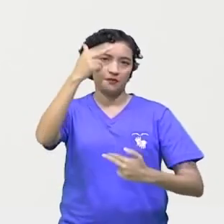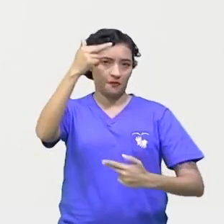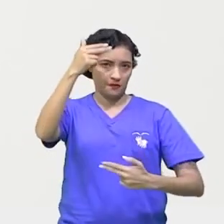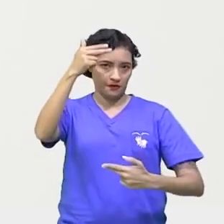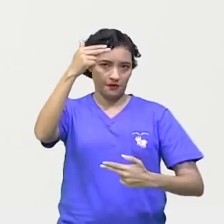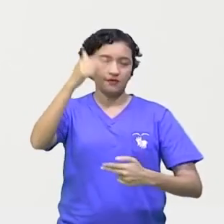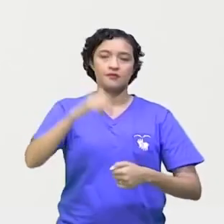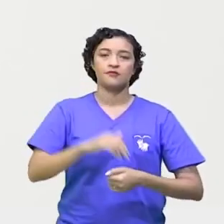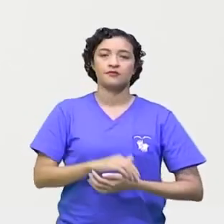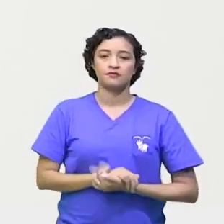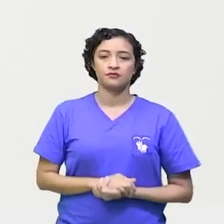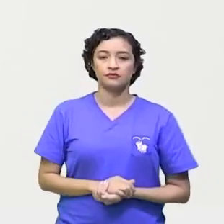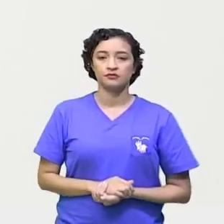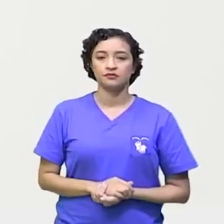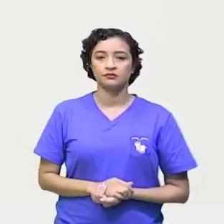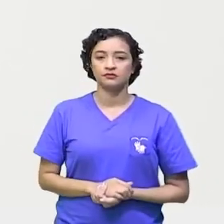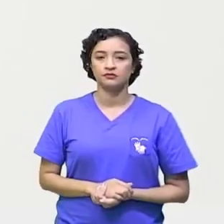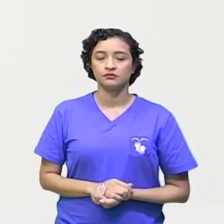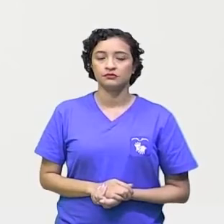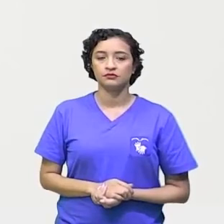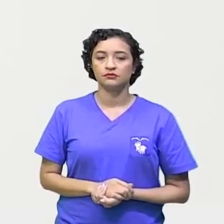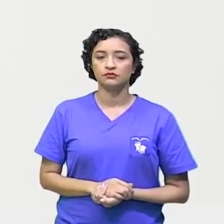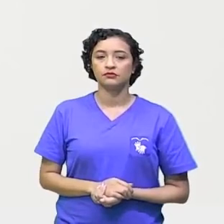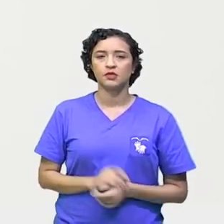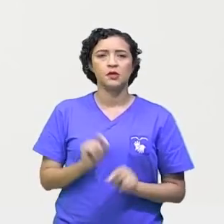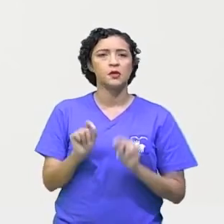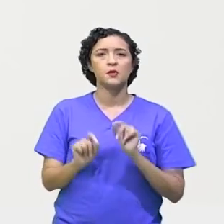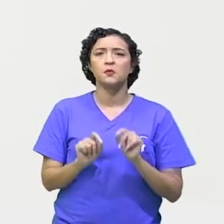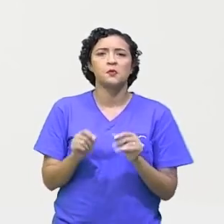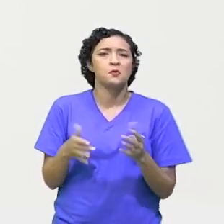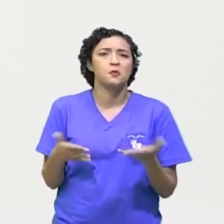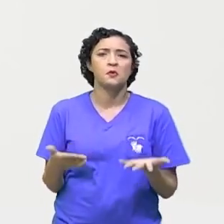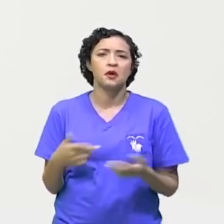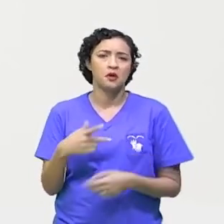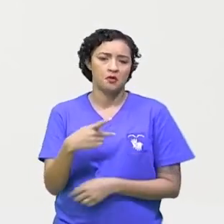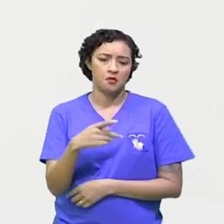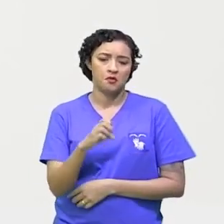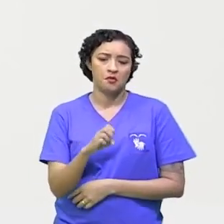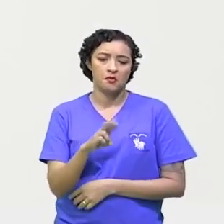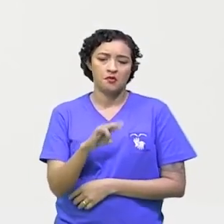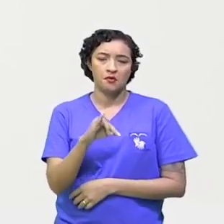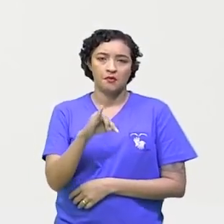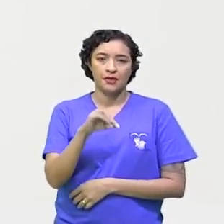9 metros. E quem vai ser o perímetro, professor? Bom, o